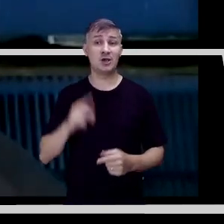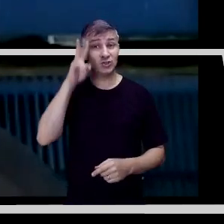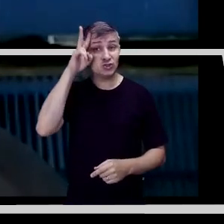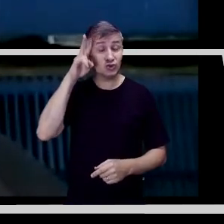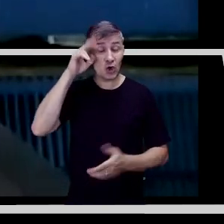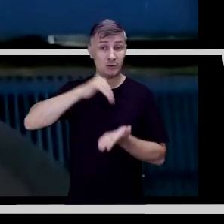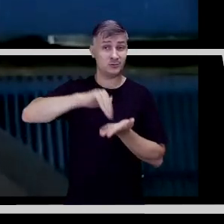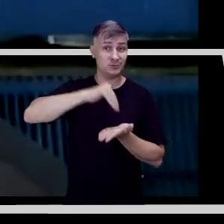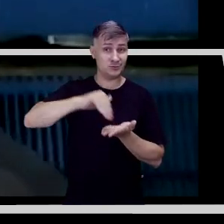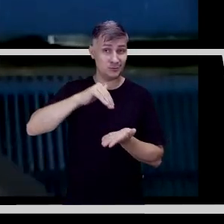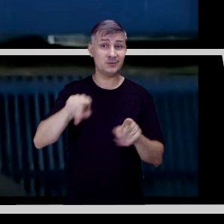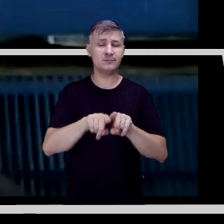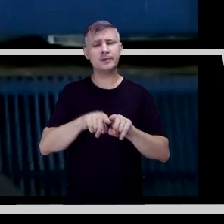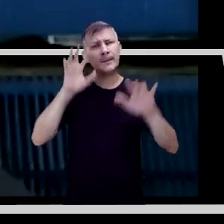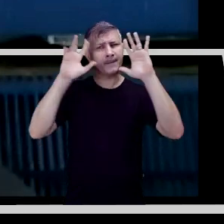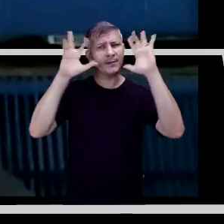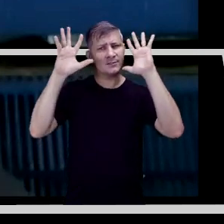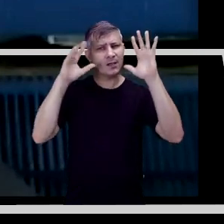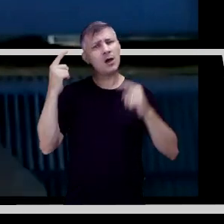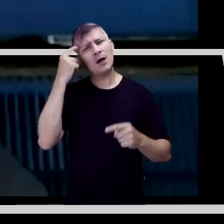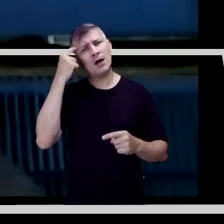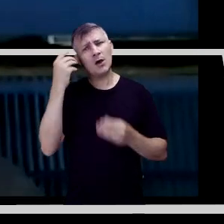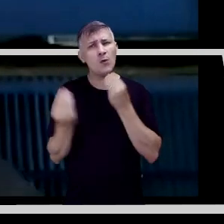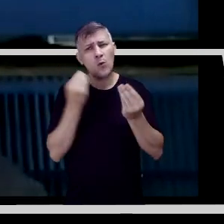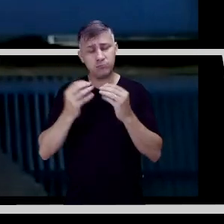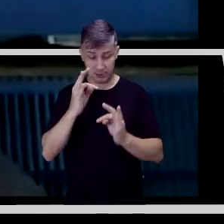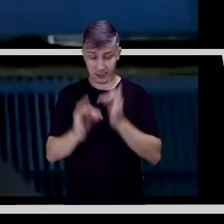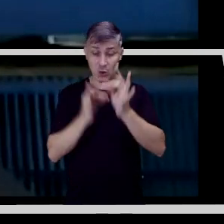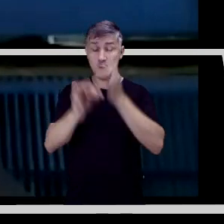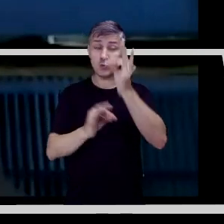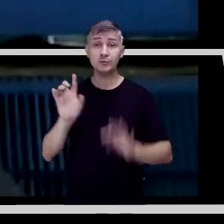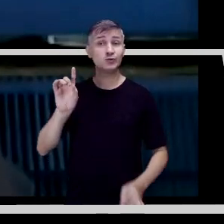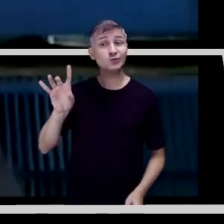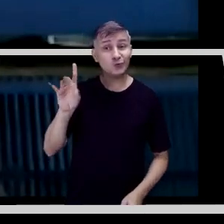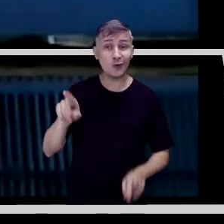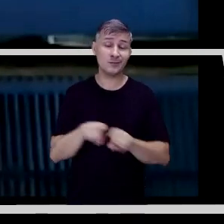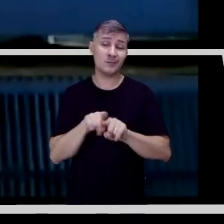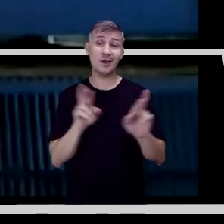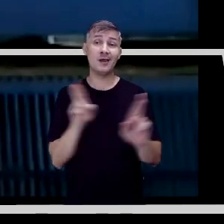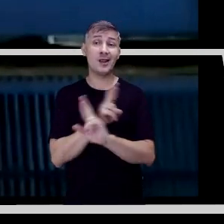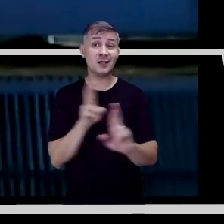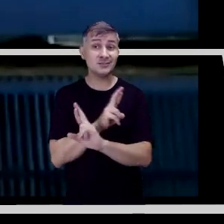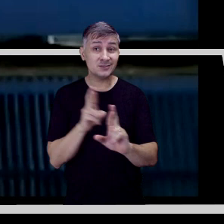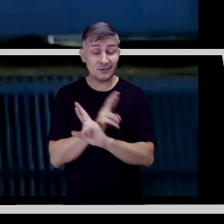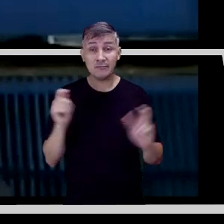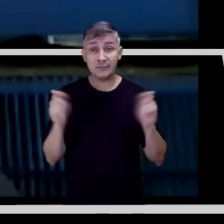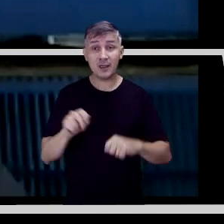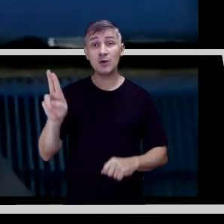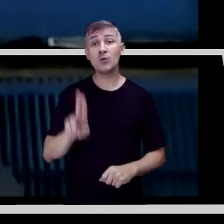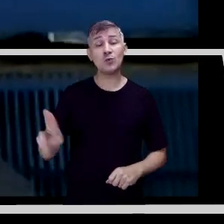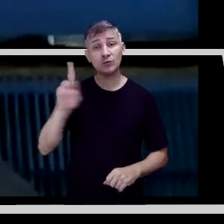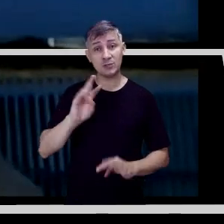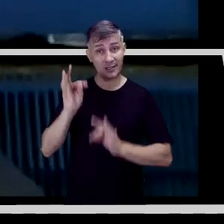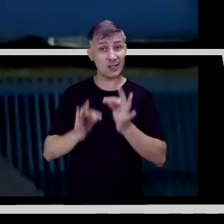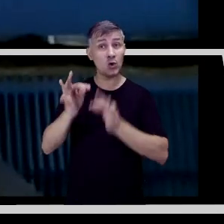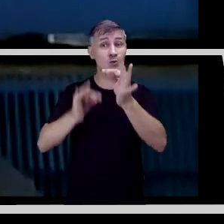incipiência da história do escritório, que é de pensar mais do que a tecnologia por si só, mas essa relação de